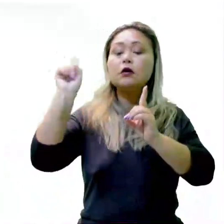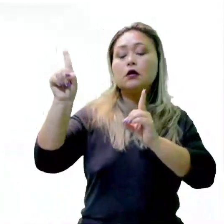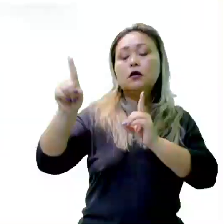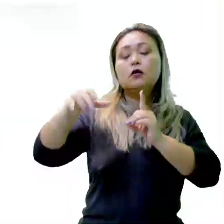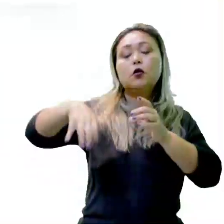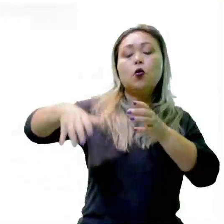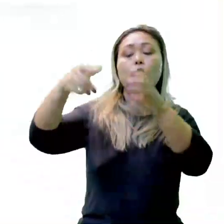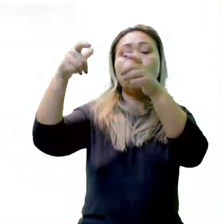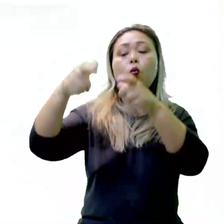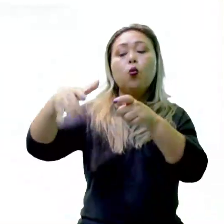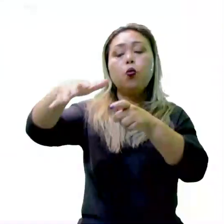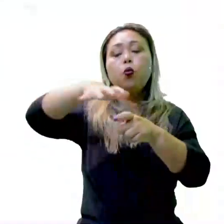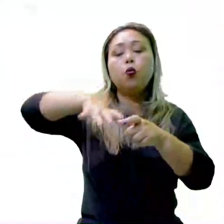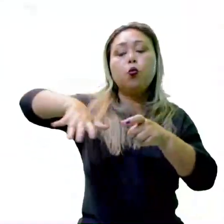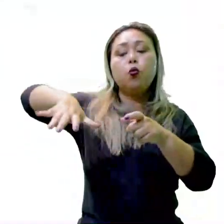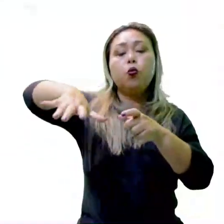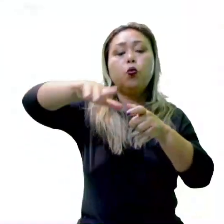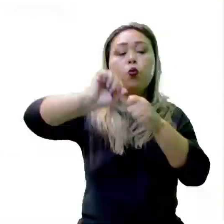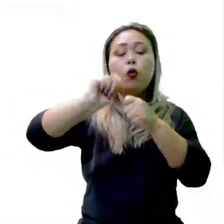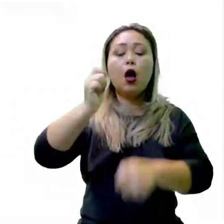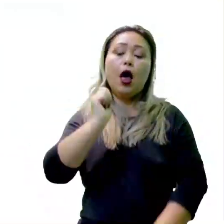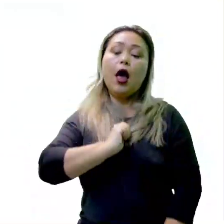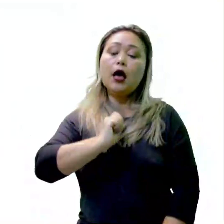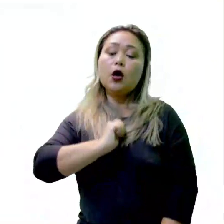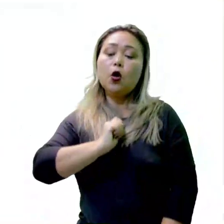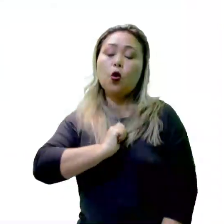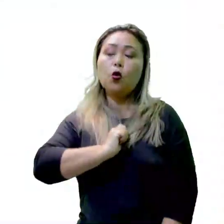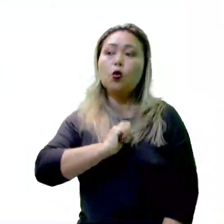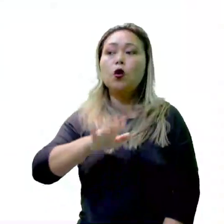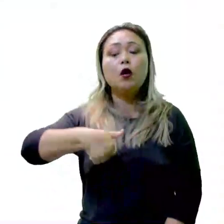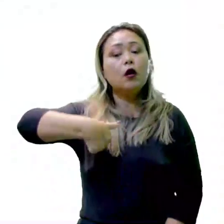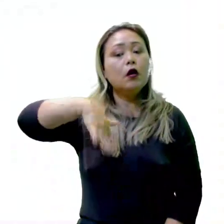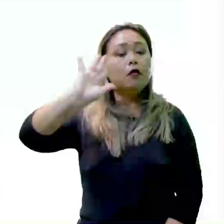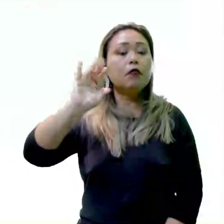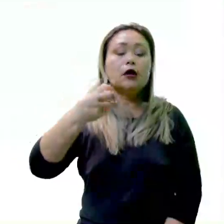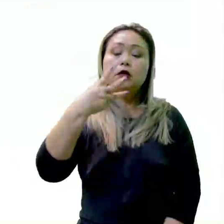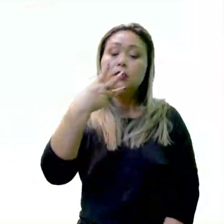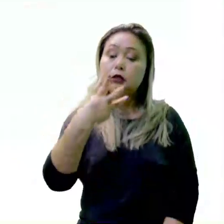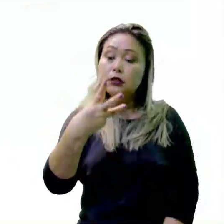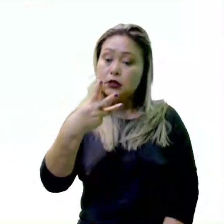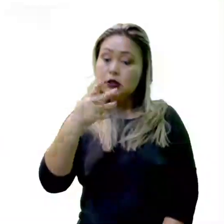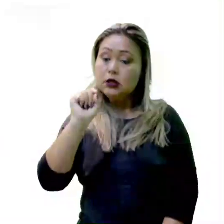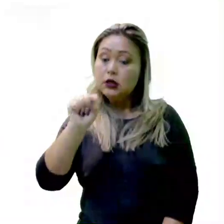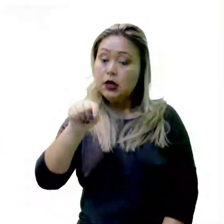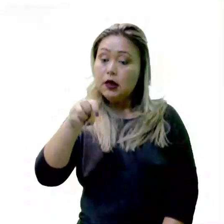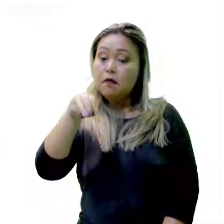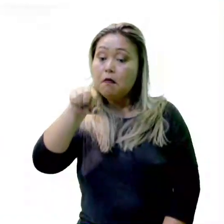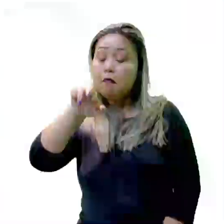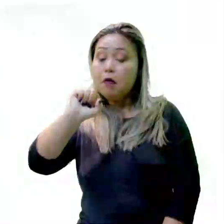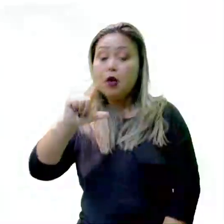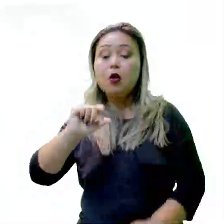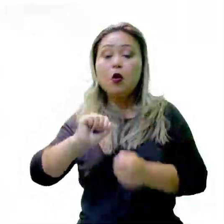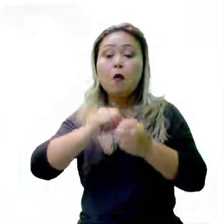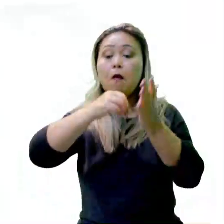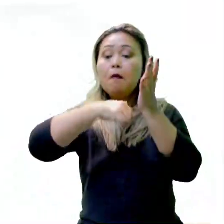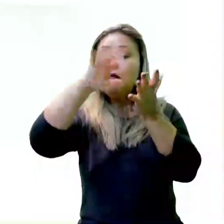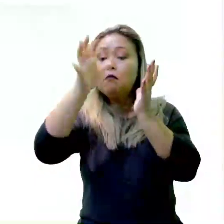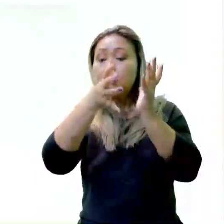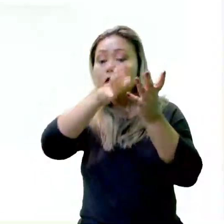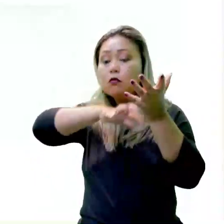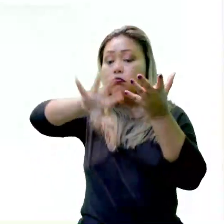nesse sítio arqueológico, inclusive mais de 33.000 pinturas rupestres. Então, é